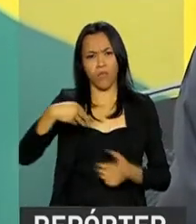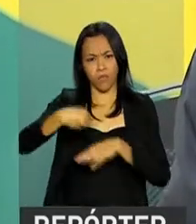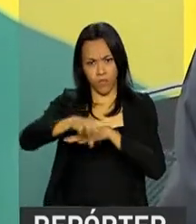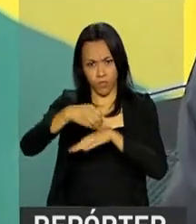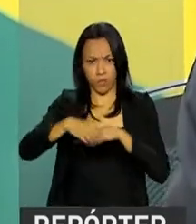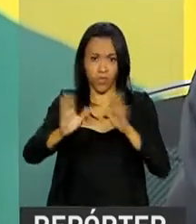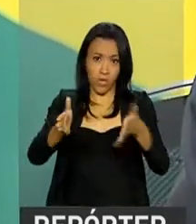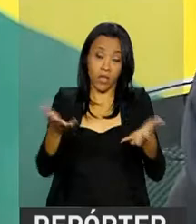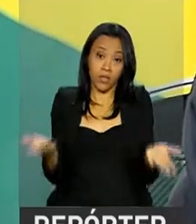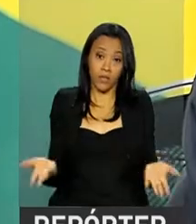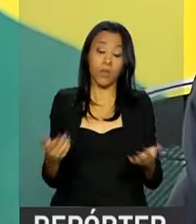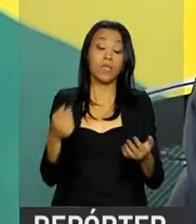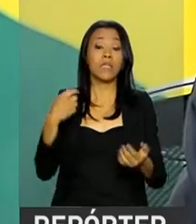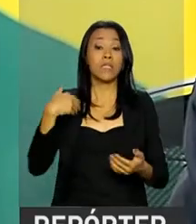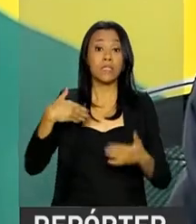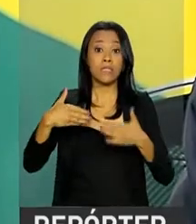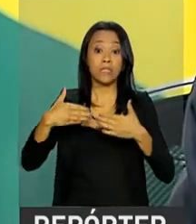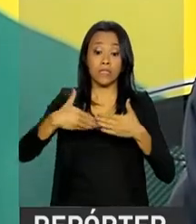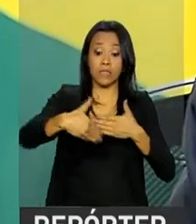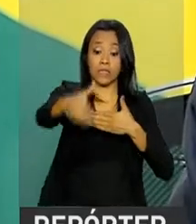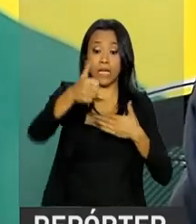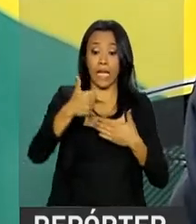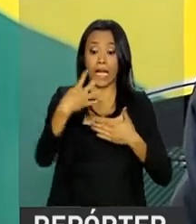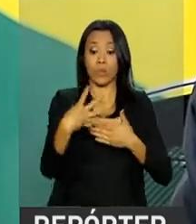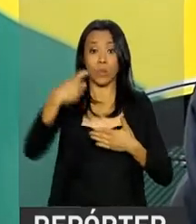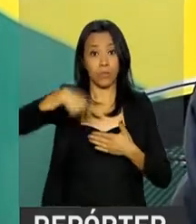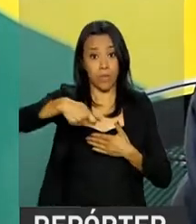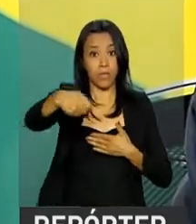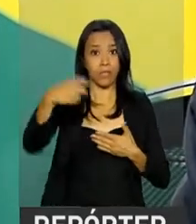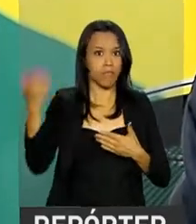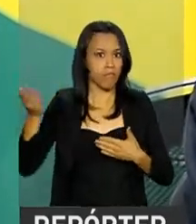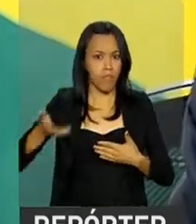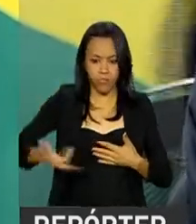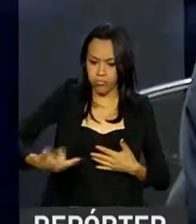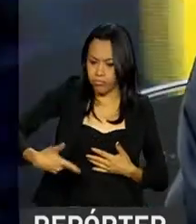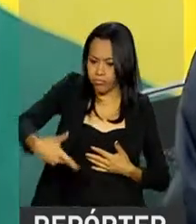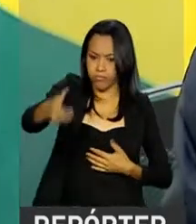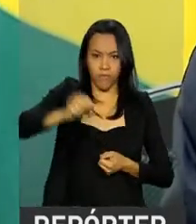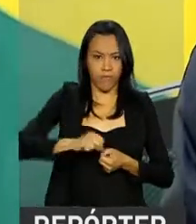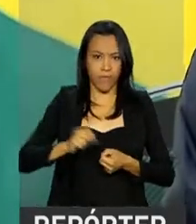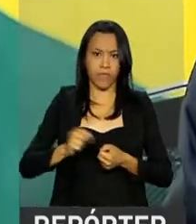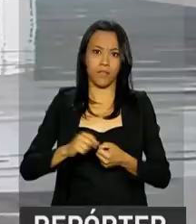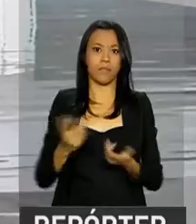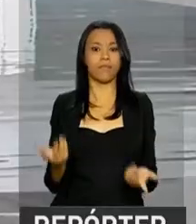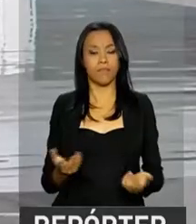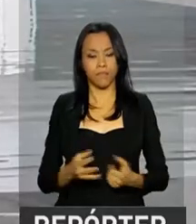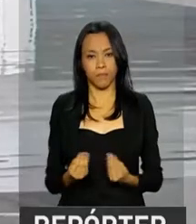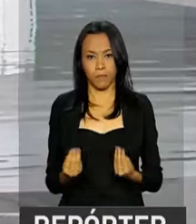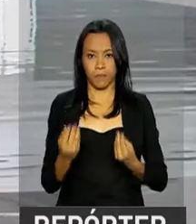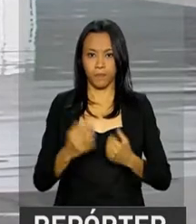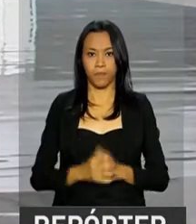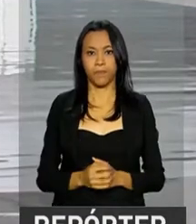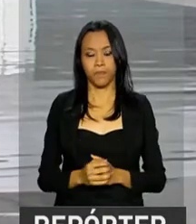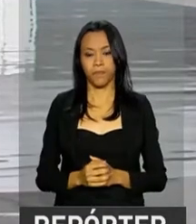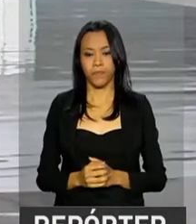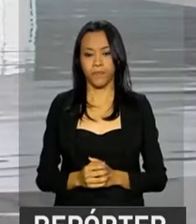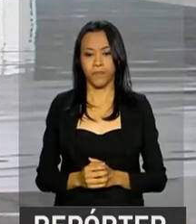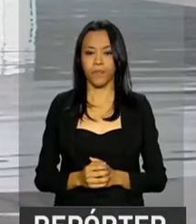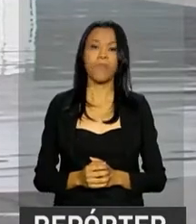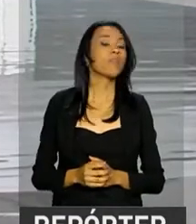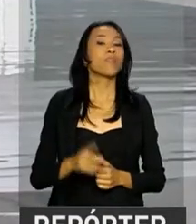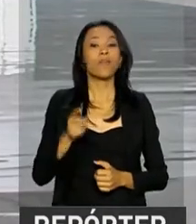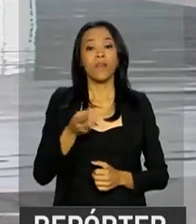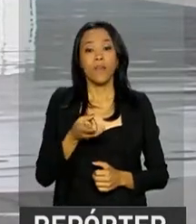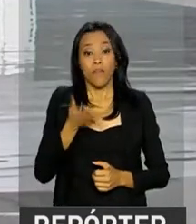né? Mas então nesses 14 meses nós temos que produzir muito, especialmente nesses dois últimos meses do ano. Ainda